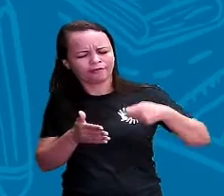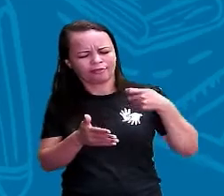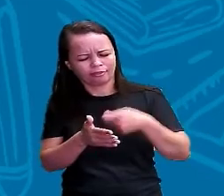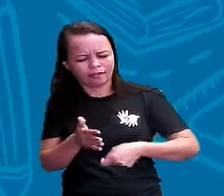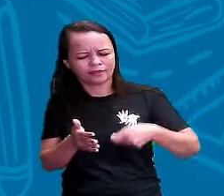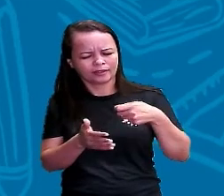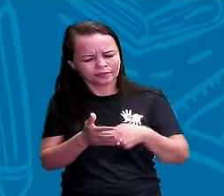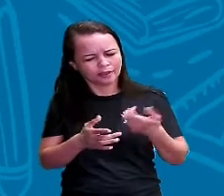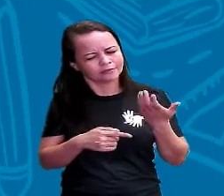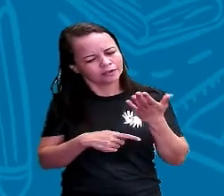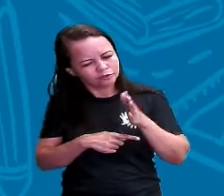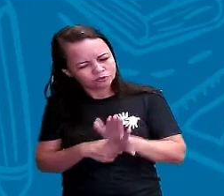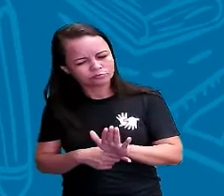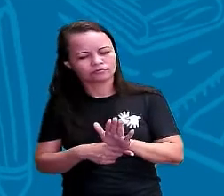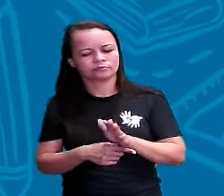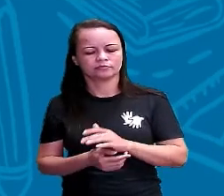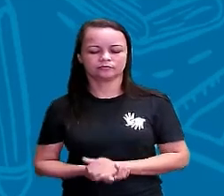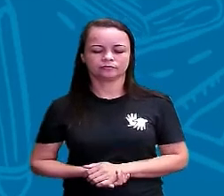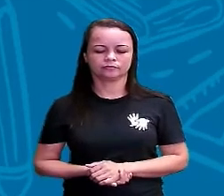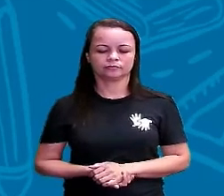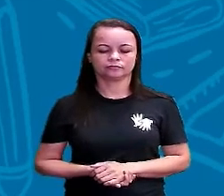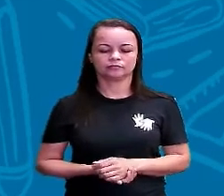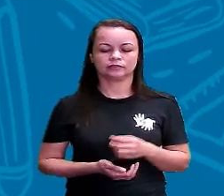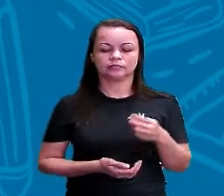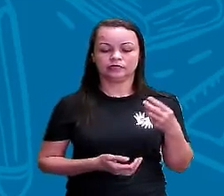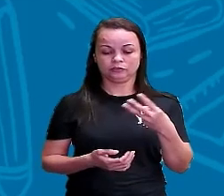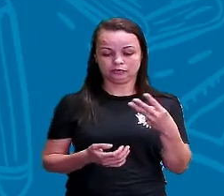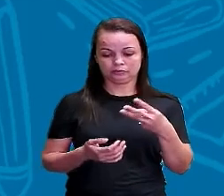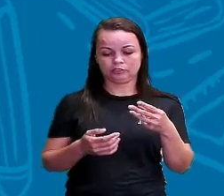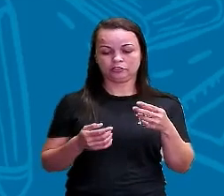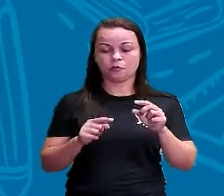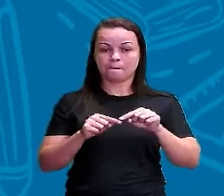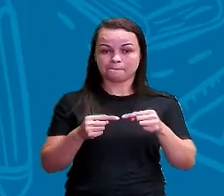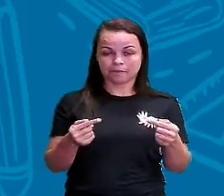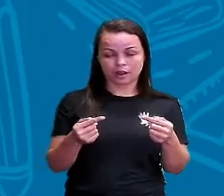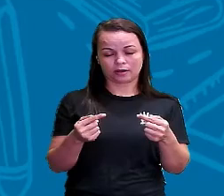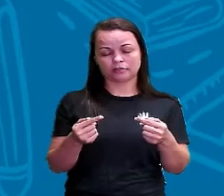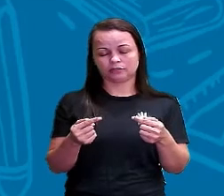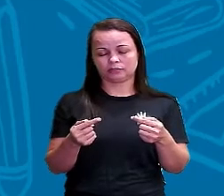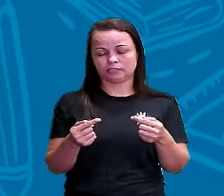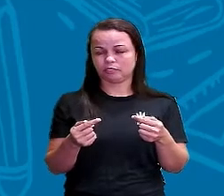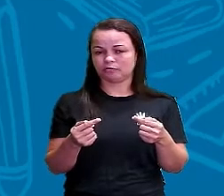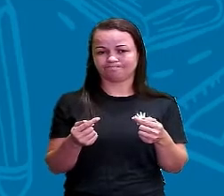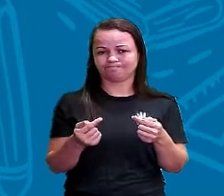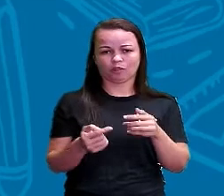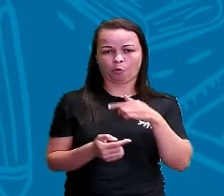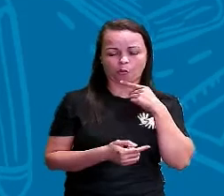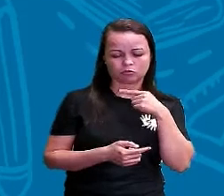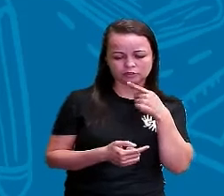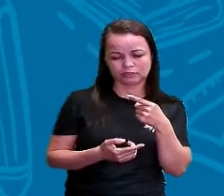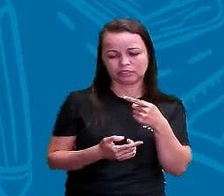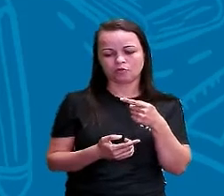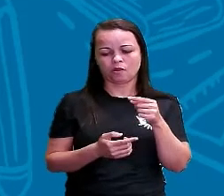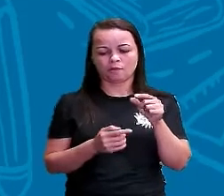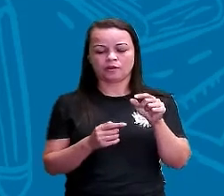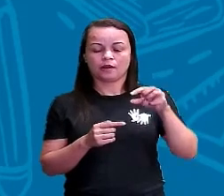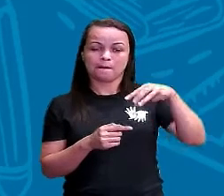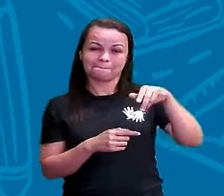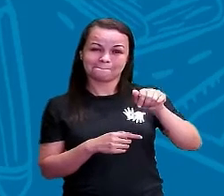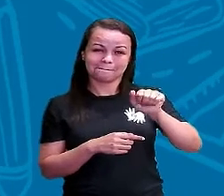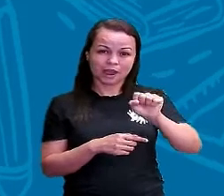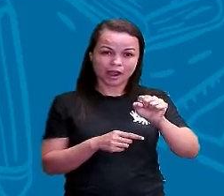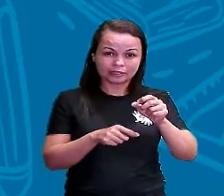tentei. Já no trecho, mas eu simplesmente não consigo, a palavra grifada introduz o quê?